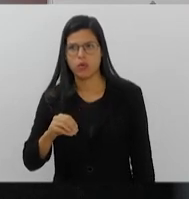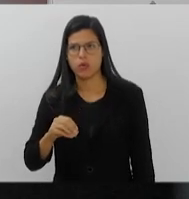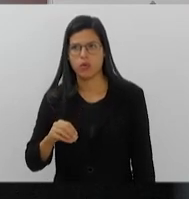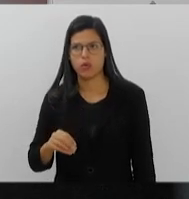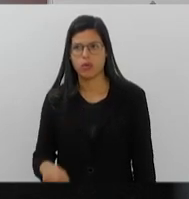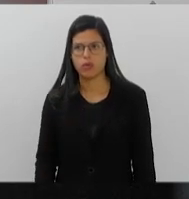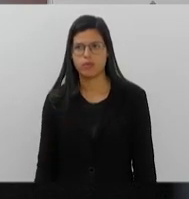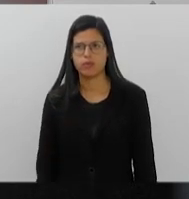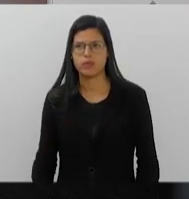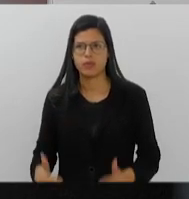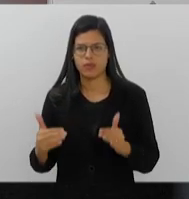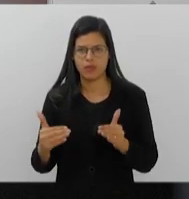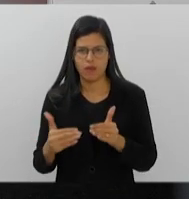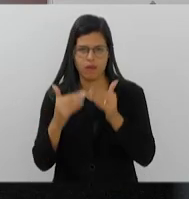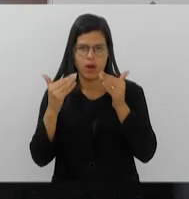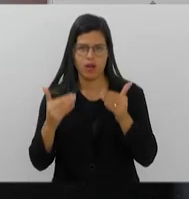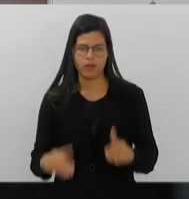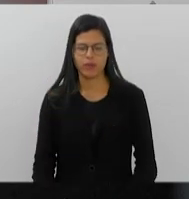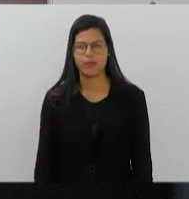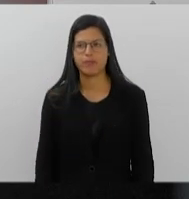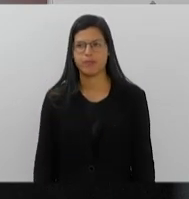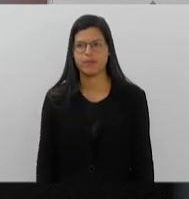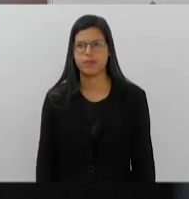Ele mesmo. Favorável.